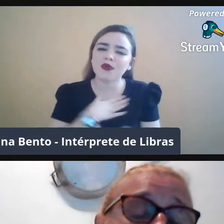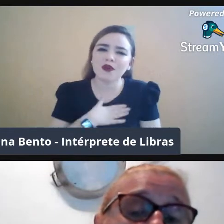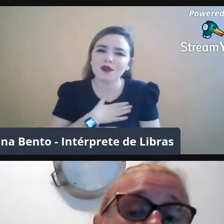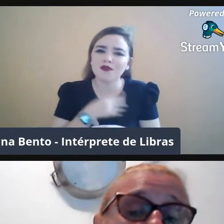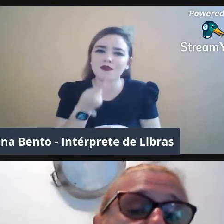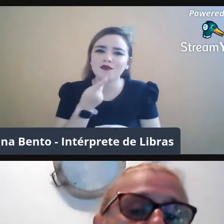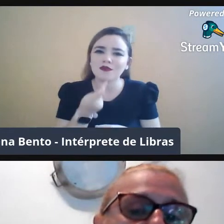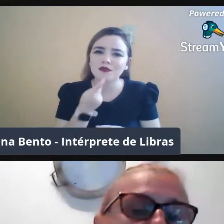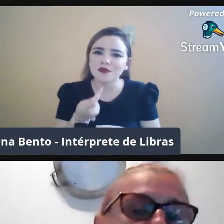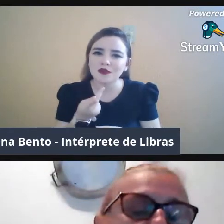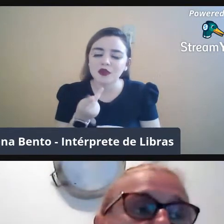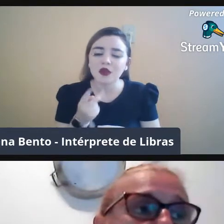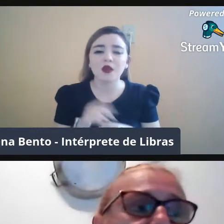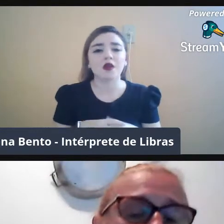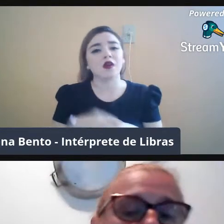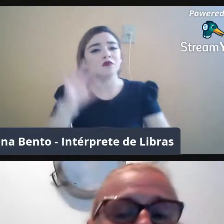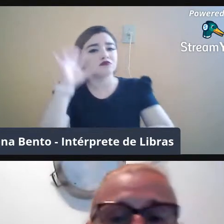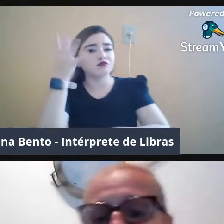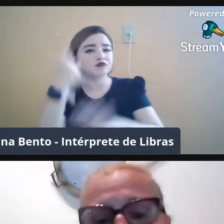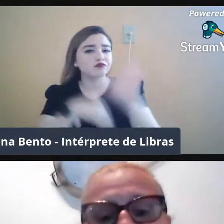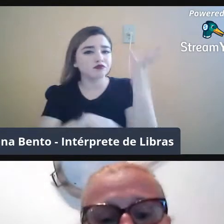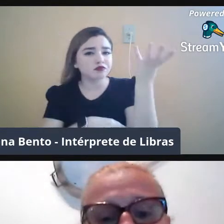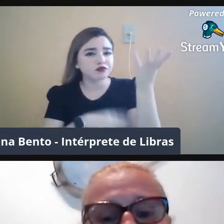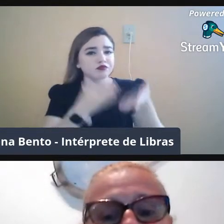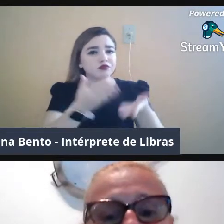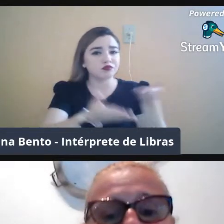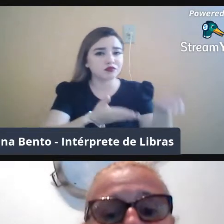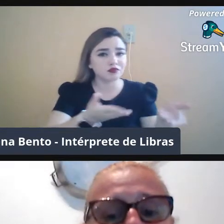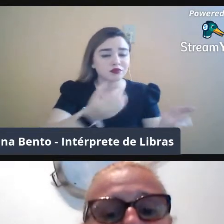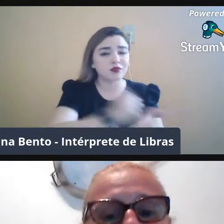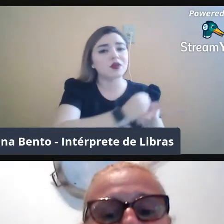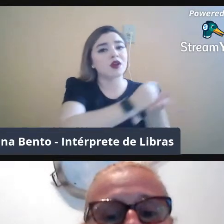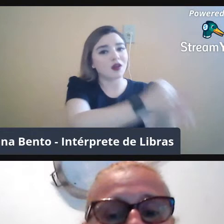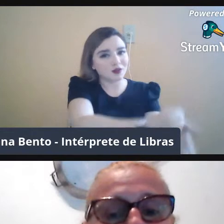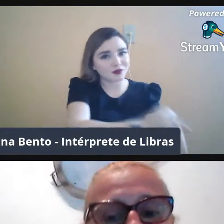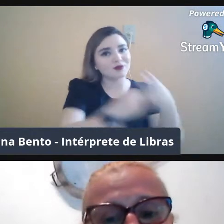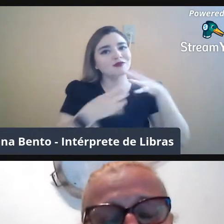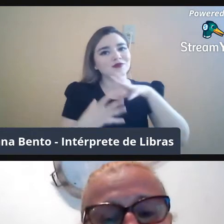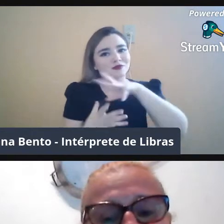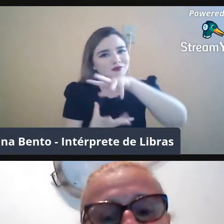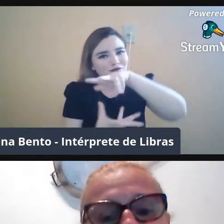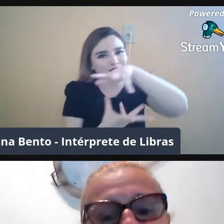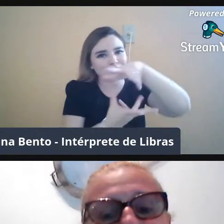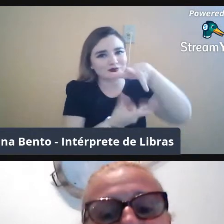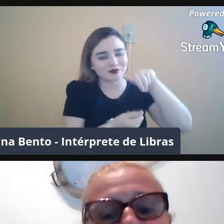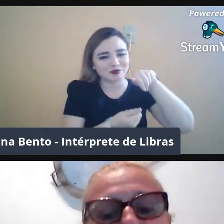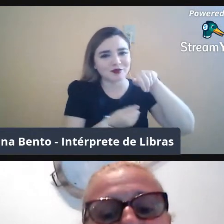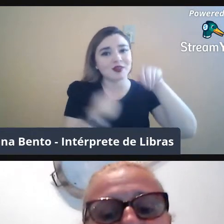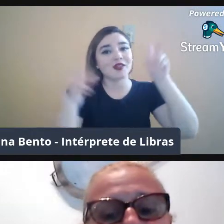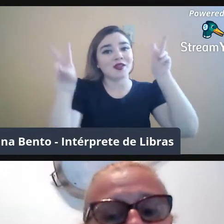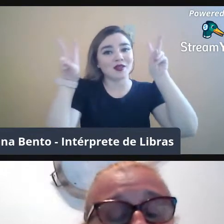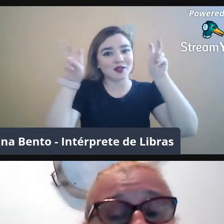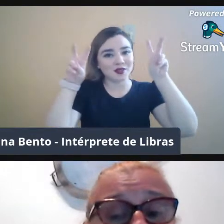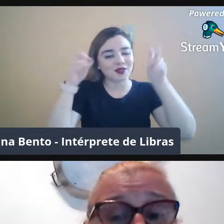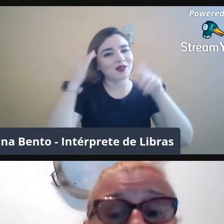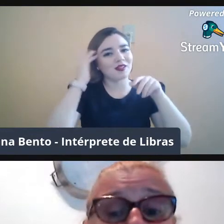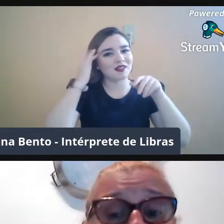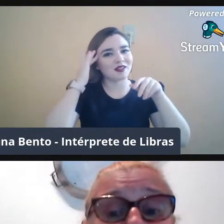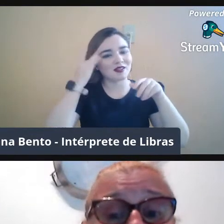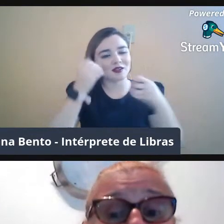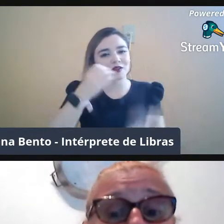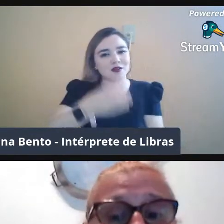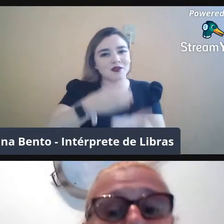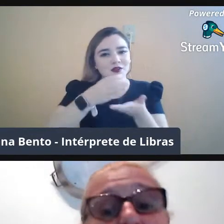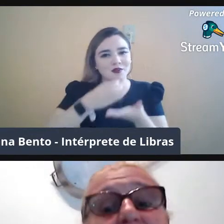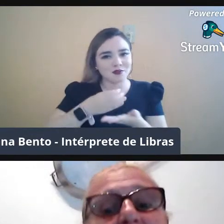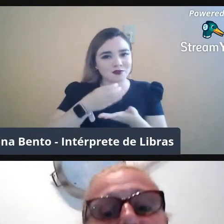a agrofloresta, que é a saída para o planeta. E é um tema que eu acho que até para o prêmio literário importante, deixa eu